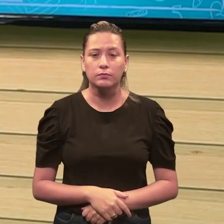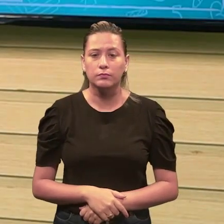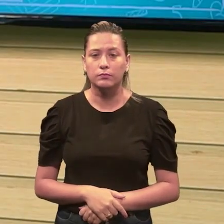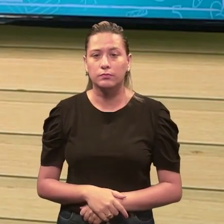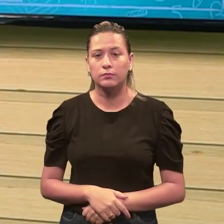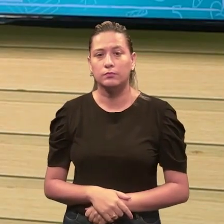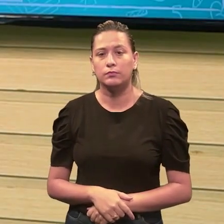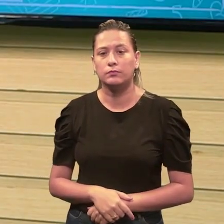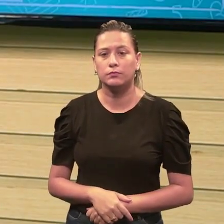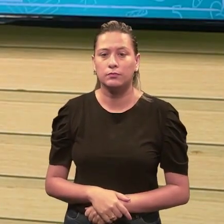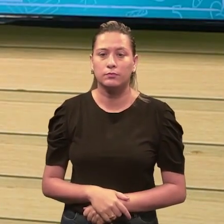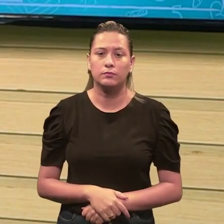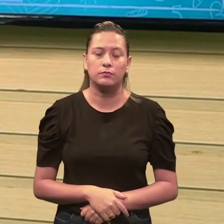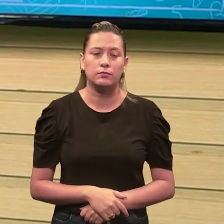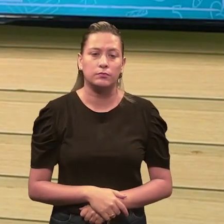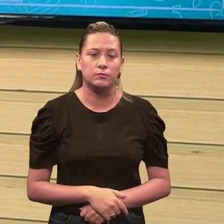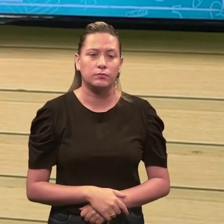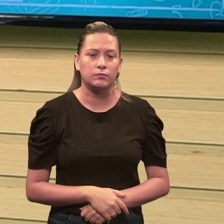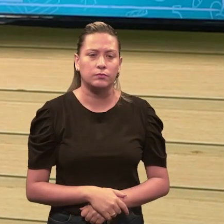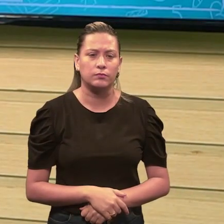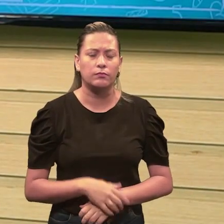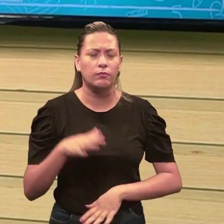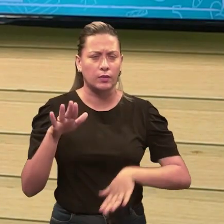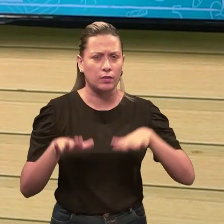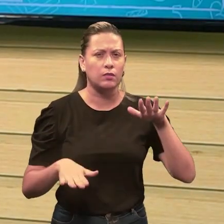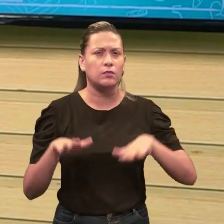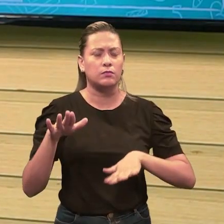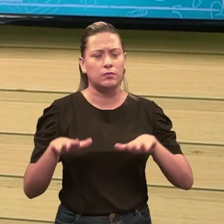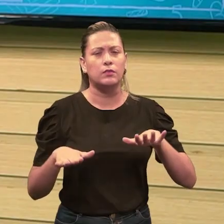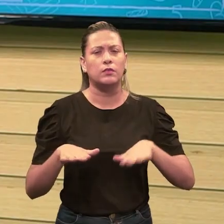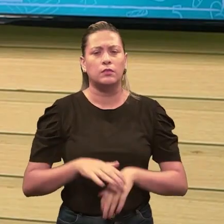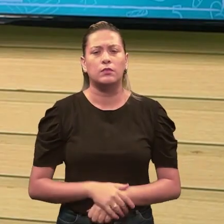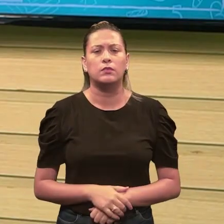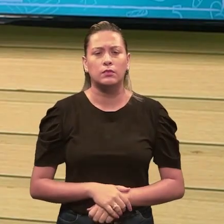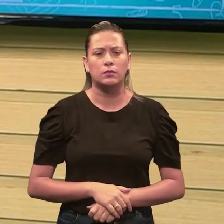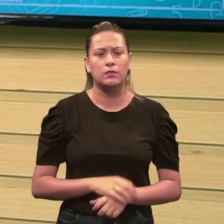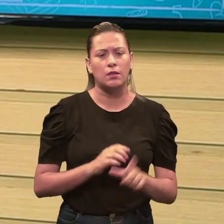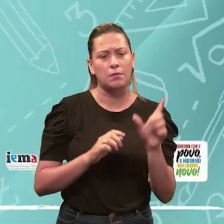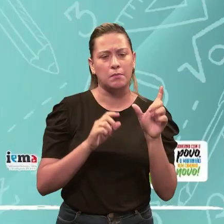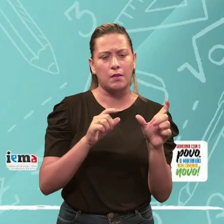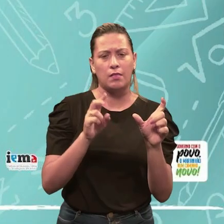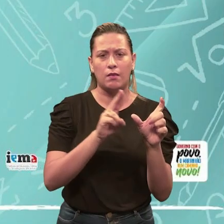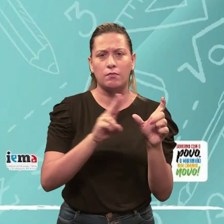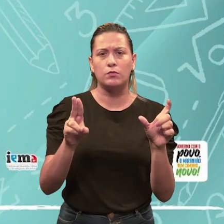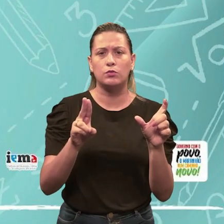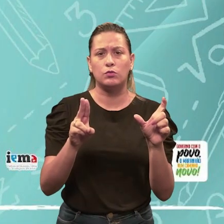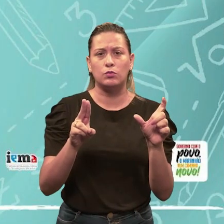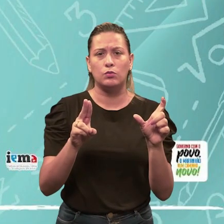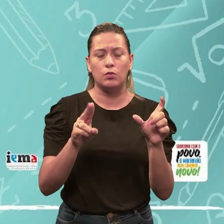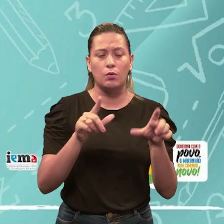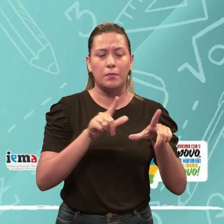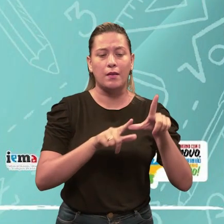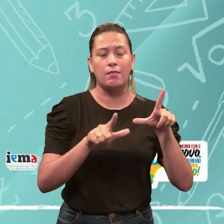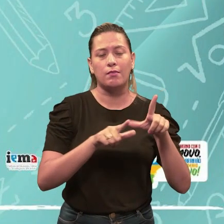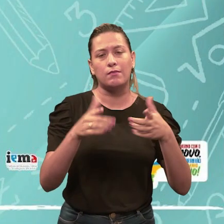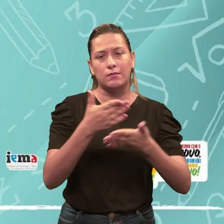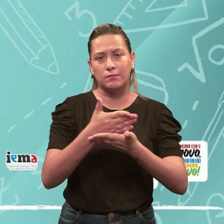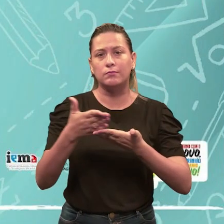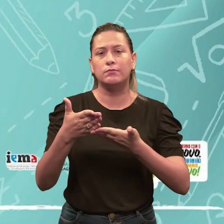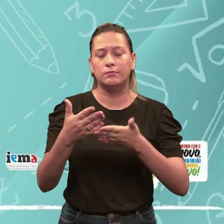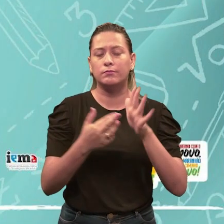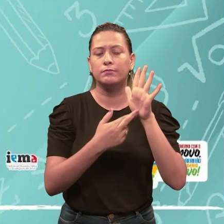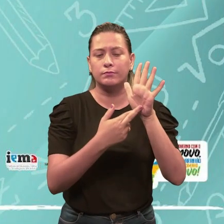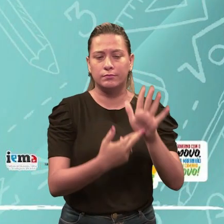o potenciômetro com a letra P. Geralmente é a primeira letra do nome. Então, aqui a gente tem tanto o